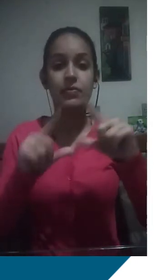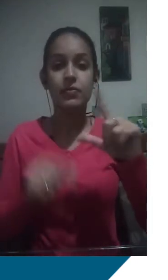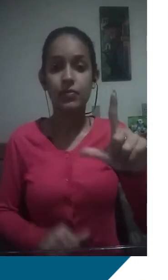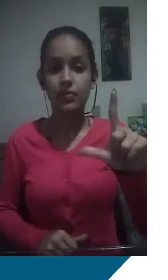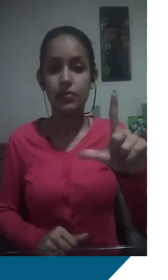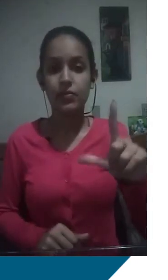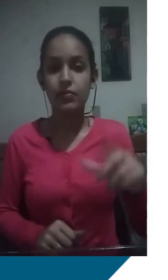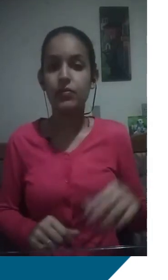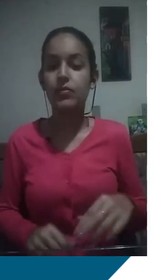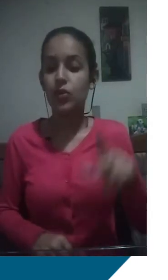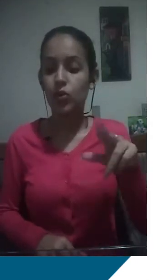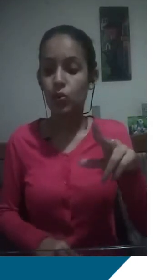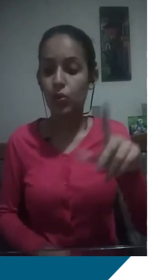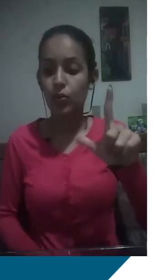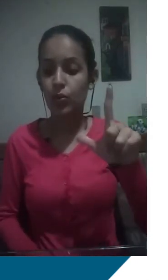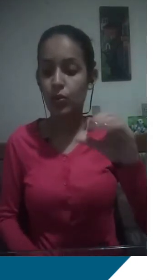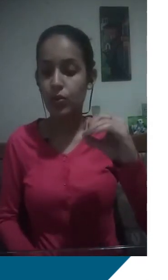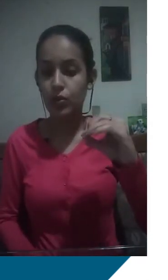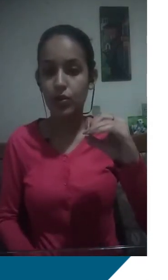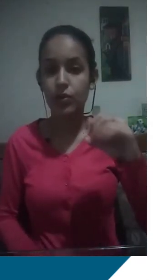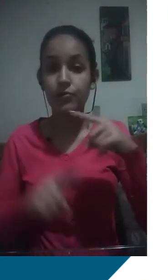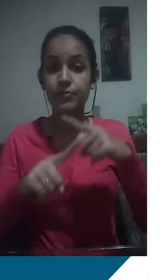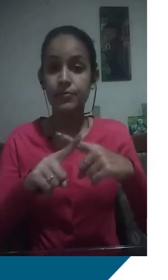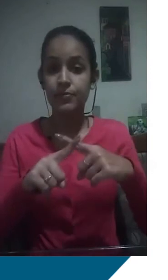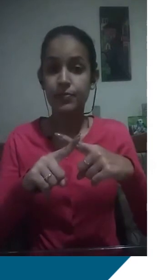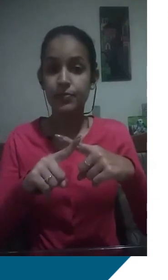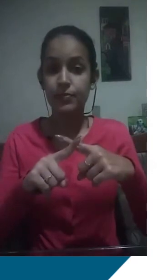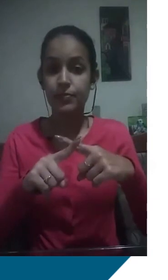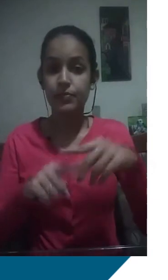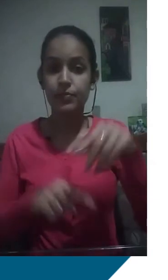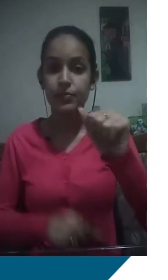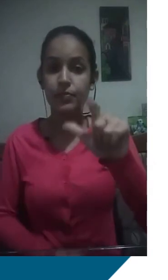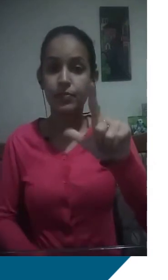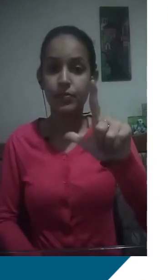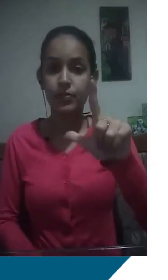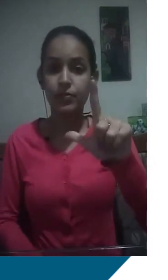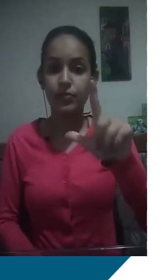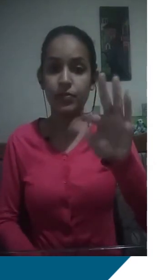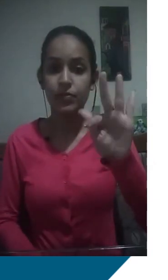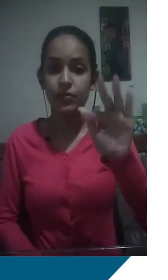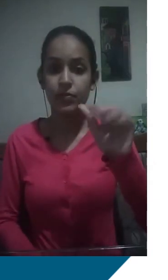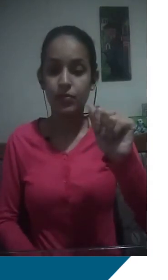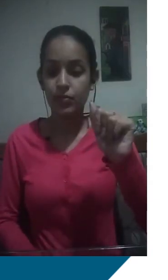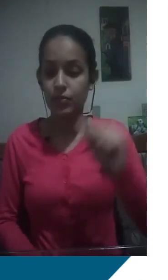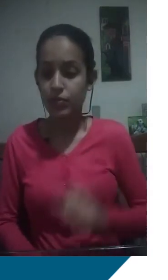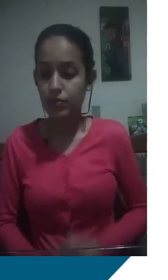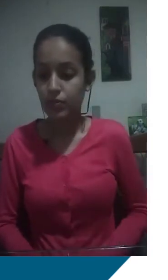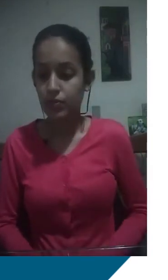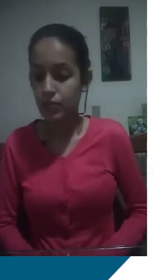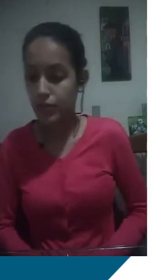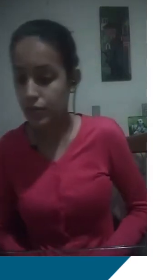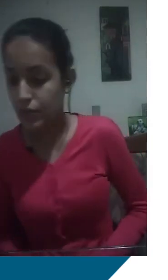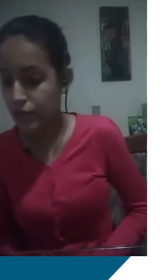L0 vezes alfa vezes Δθ. Vamos lá explicar o que é essa equação. Né?